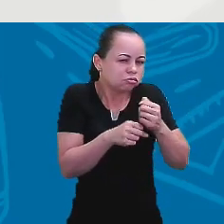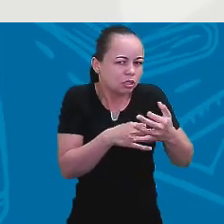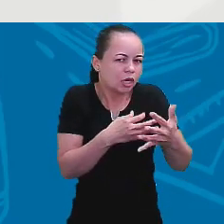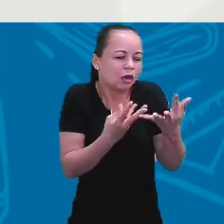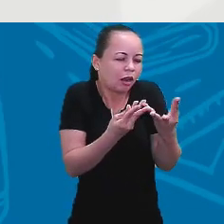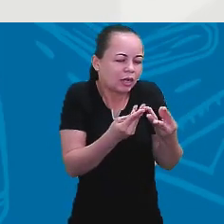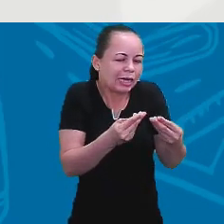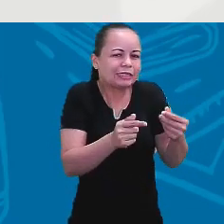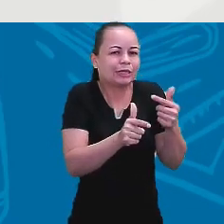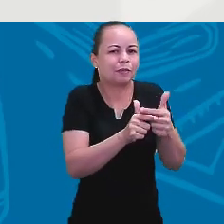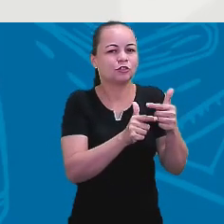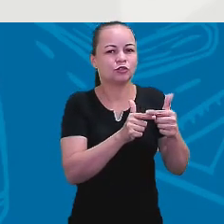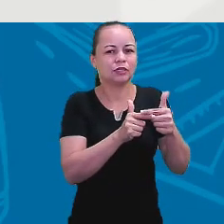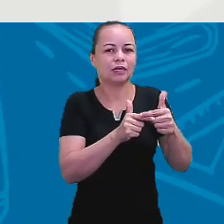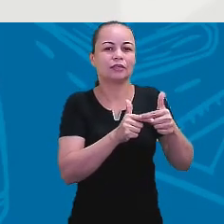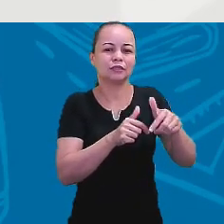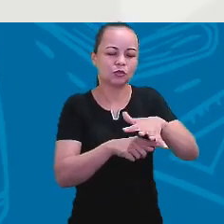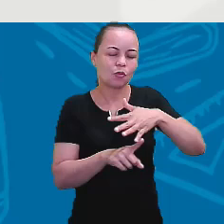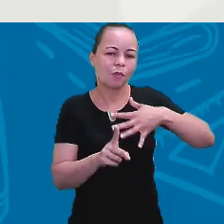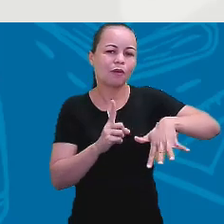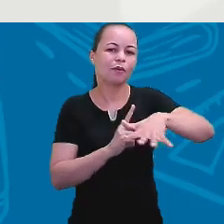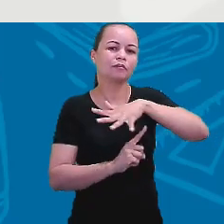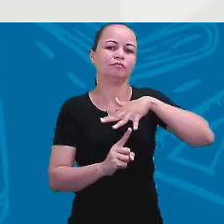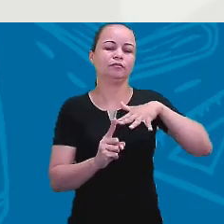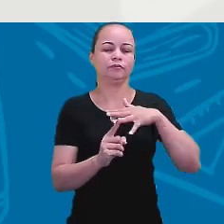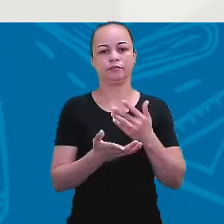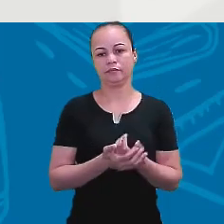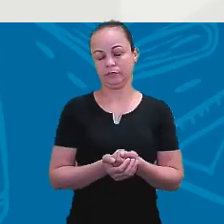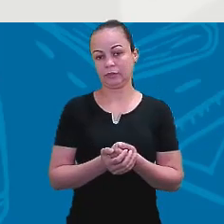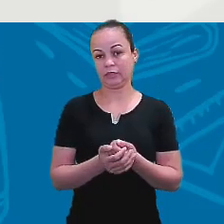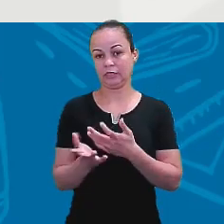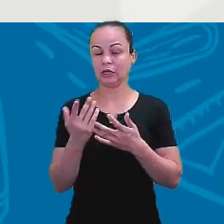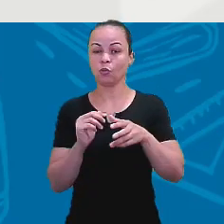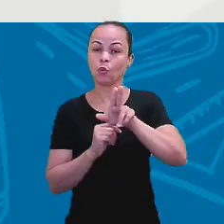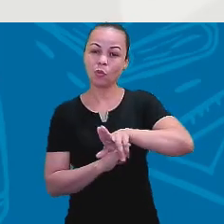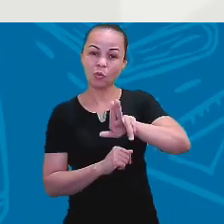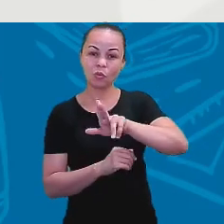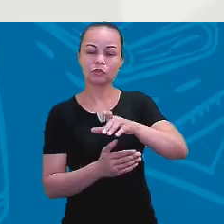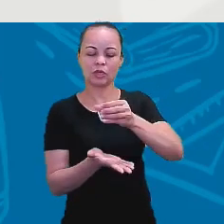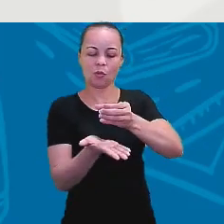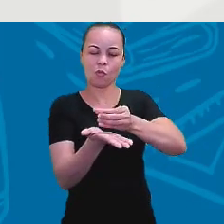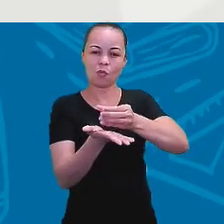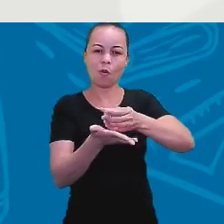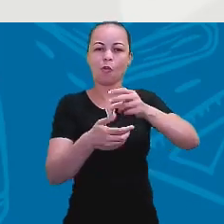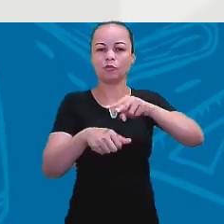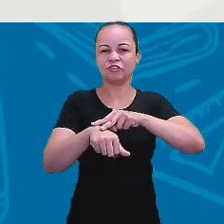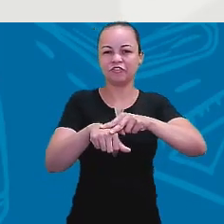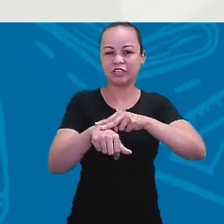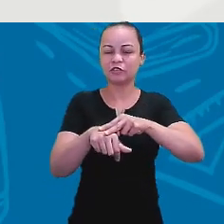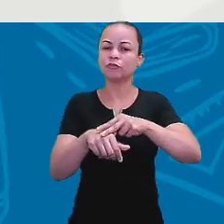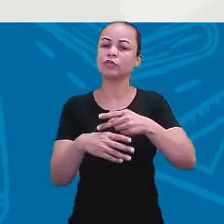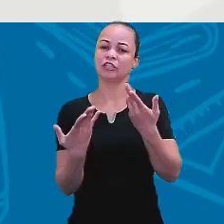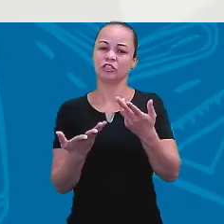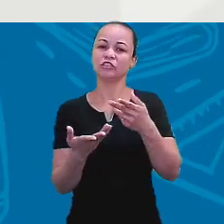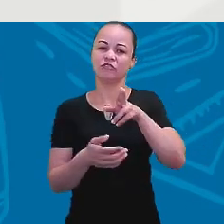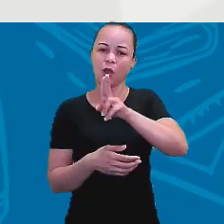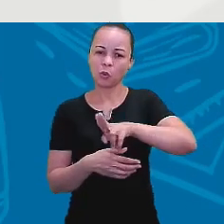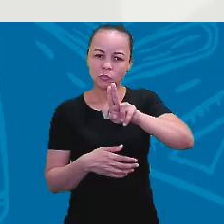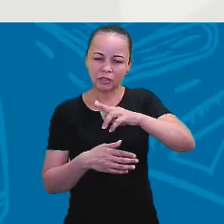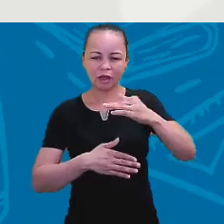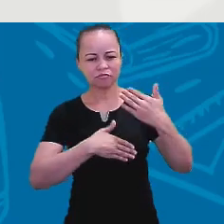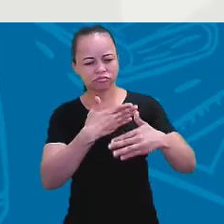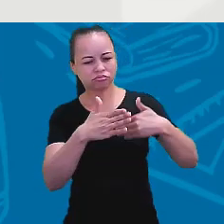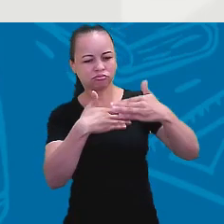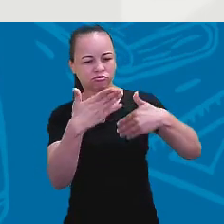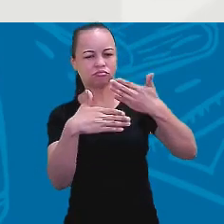quando a gente utiliza um copo de vidro, que é um copo que vai ser lavado e vai ser reutilizado várias e várias e várias vezes, a